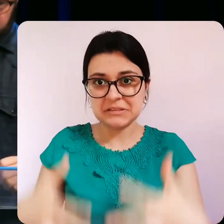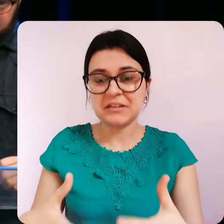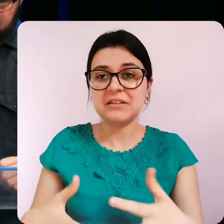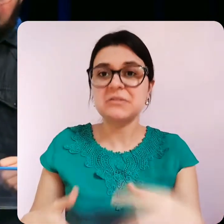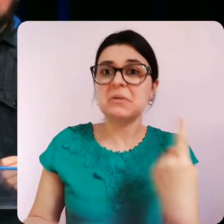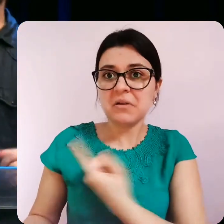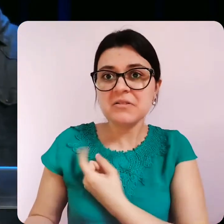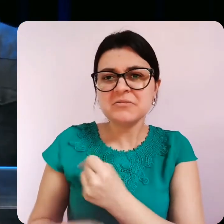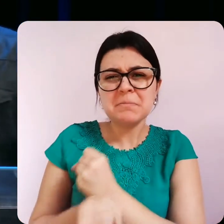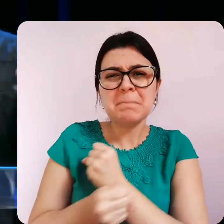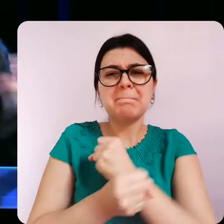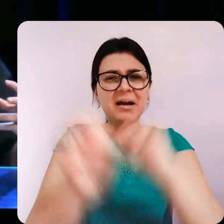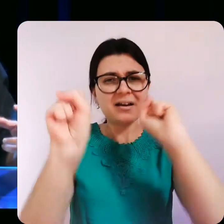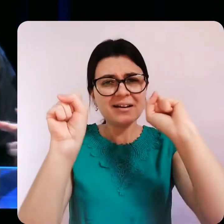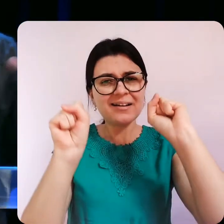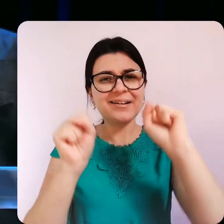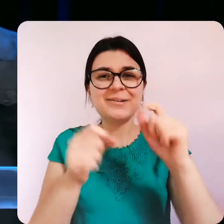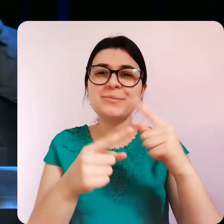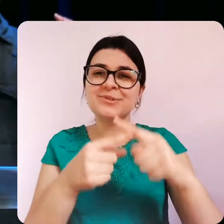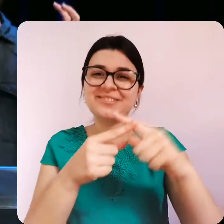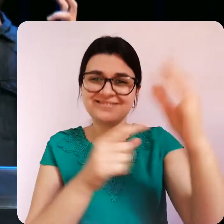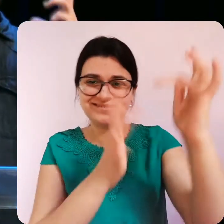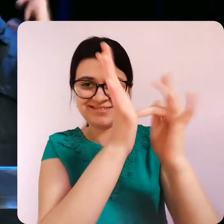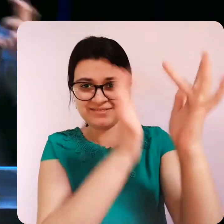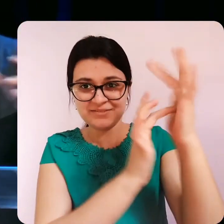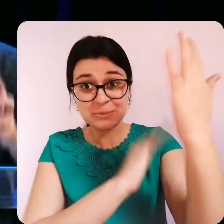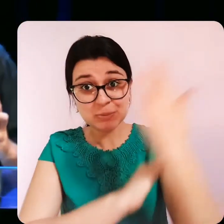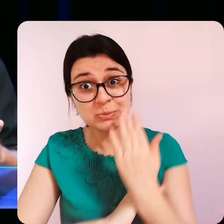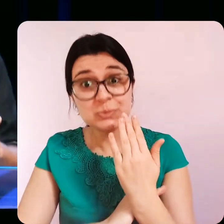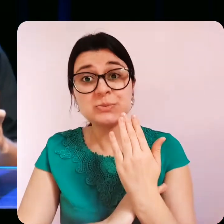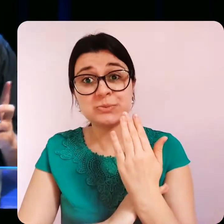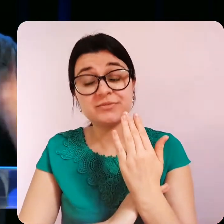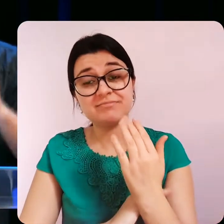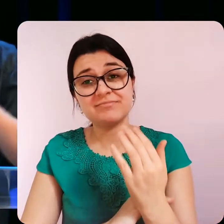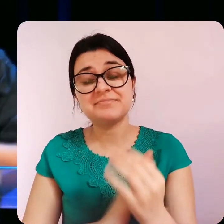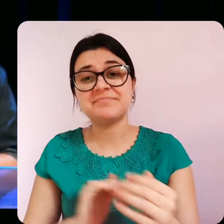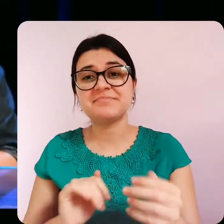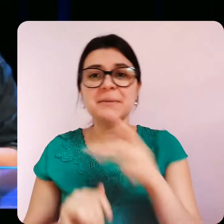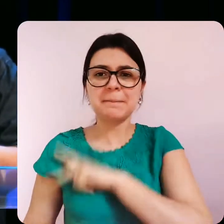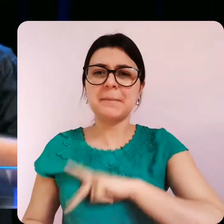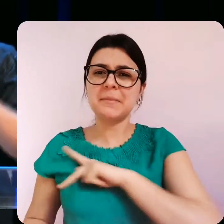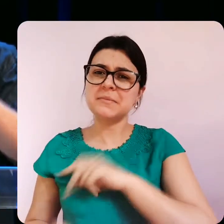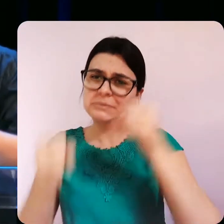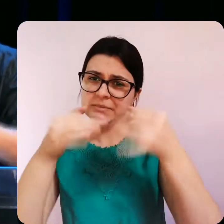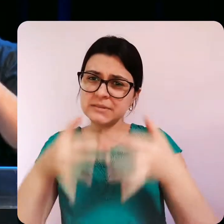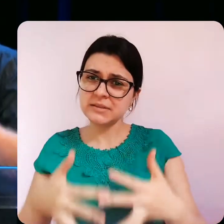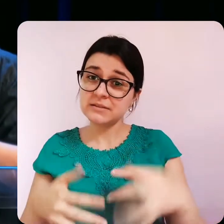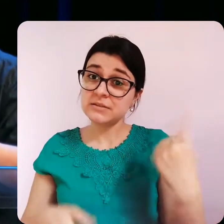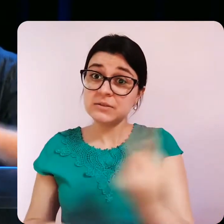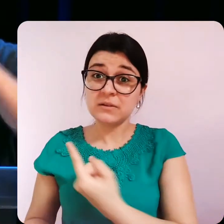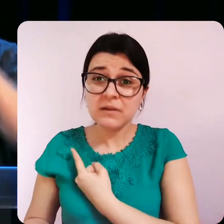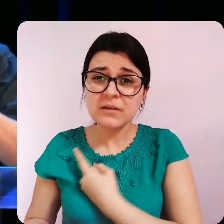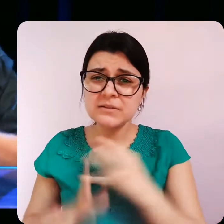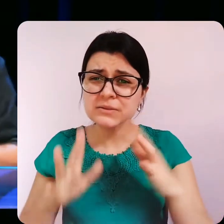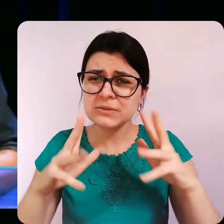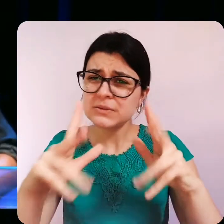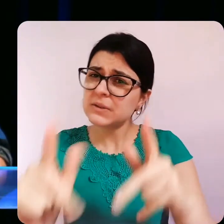Cristo. Mas ele vai dizer agora: olha, na verdade, todos nós somos e